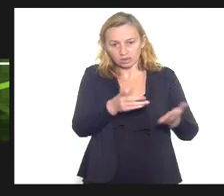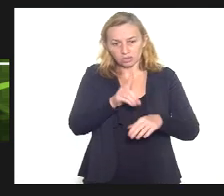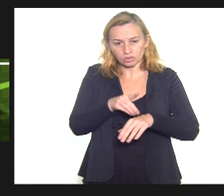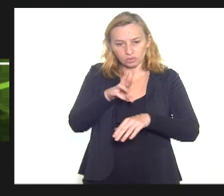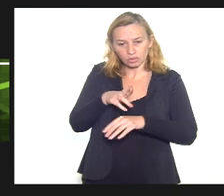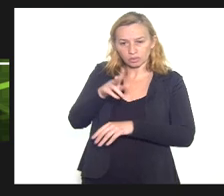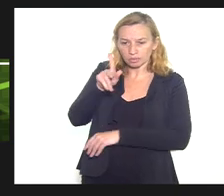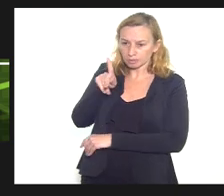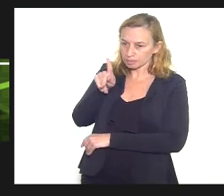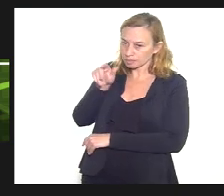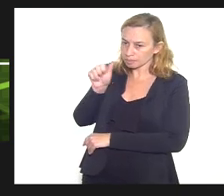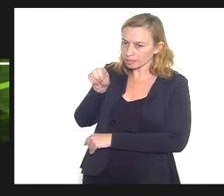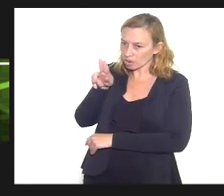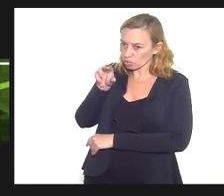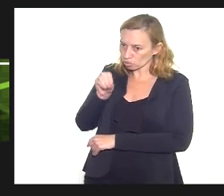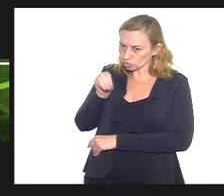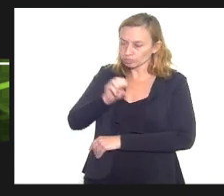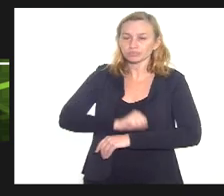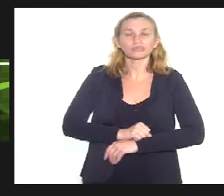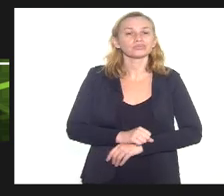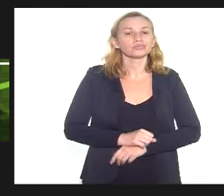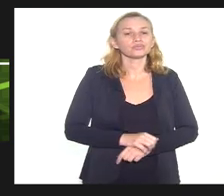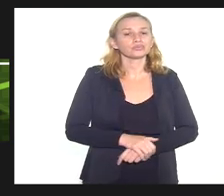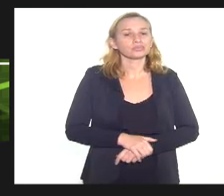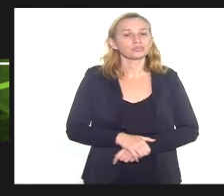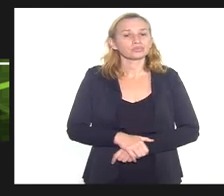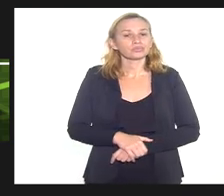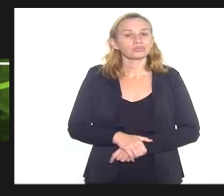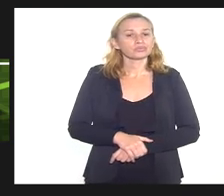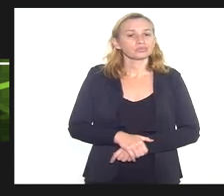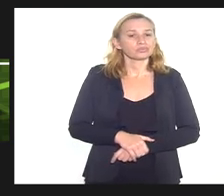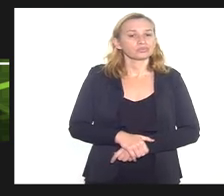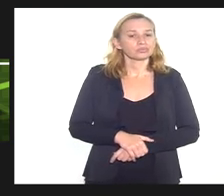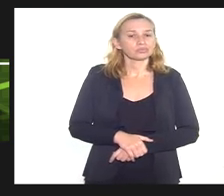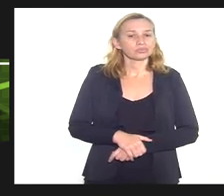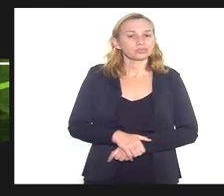Paulo Henrique. A Noruega